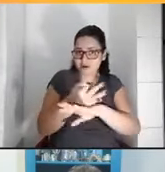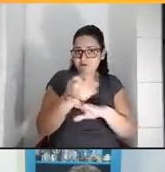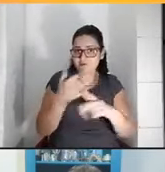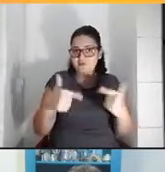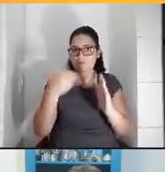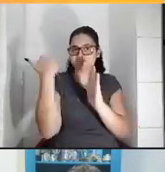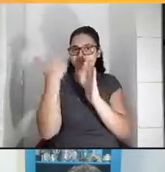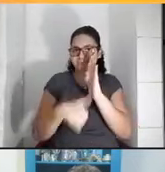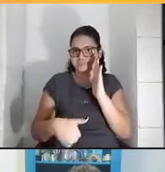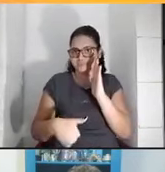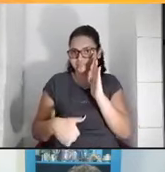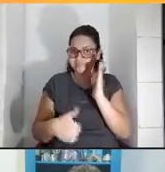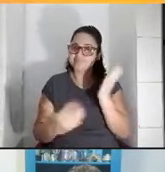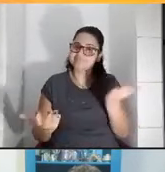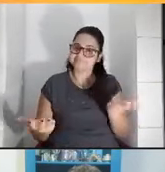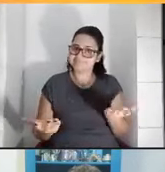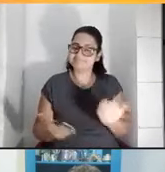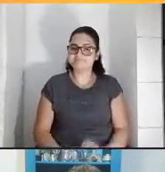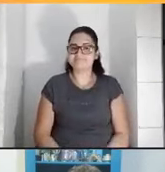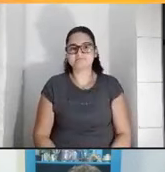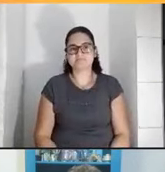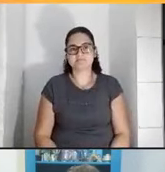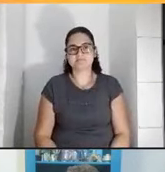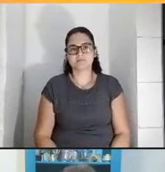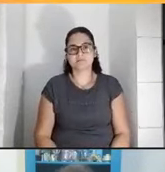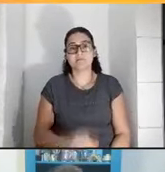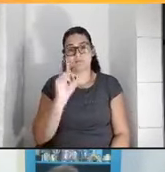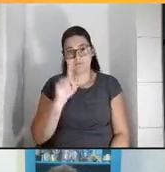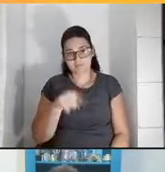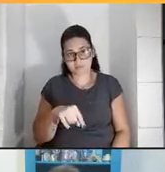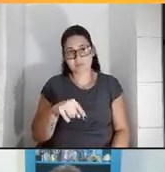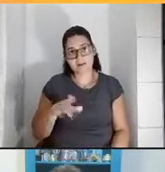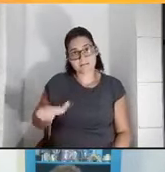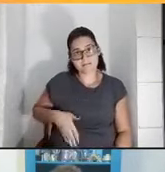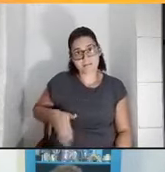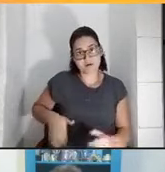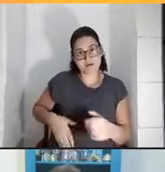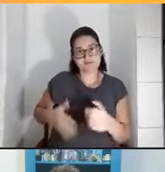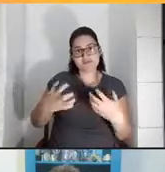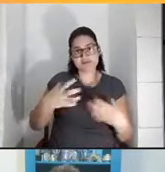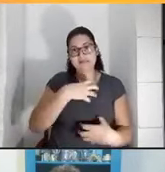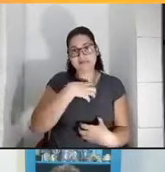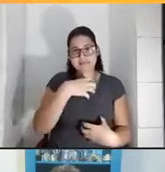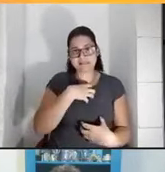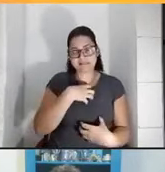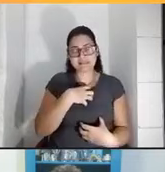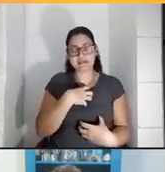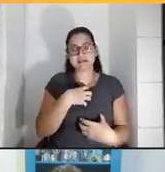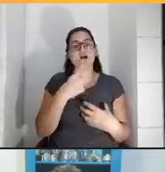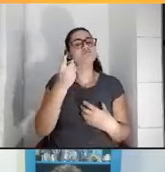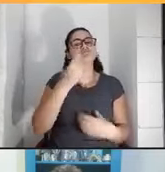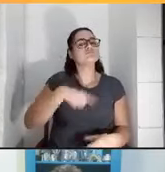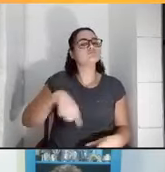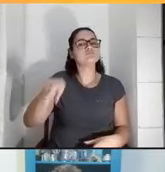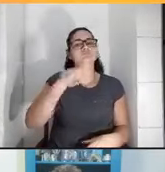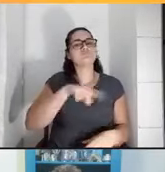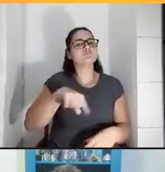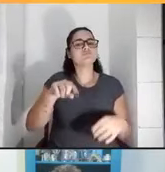acaba perdendo, e isso influi no bolso. Como é que vocês acham que está a